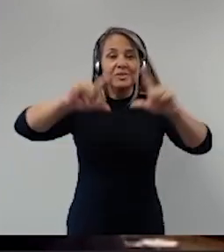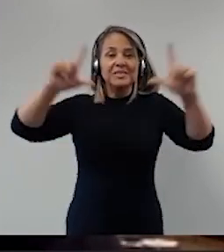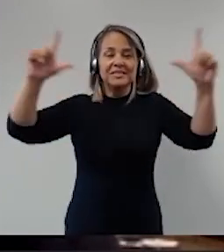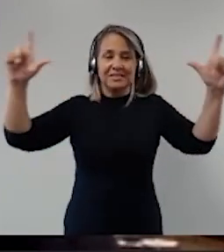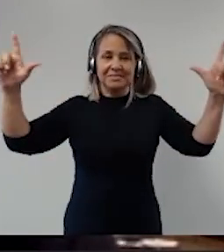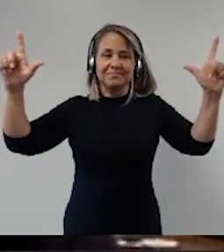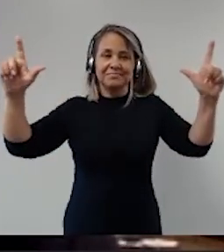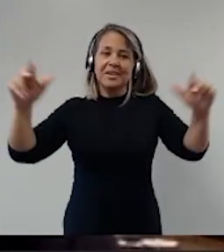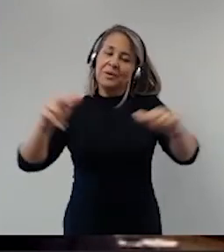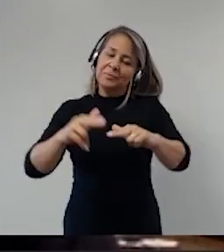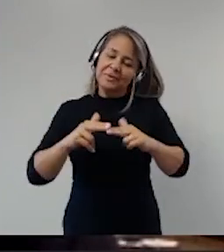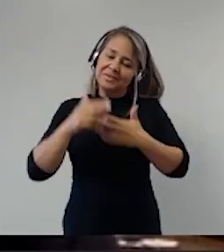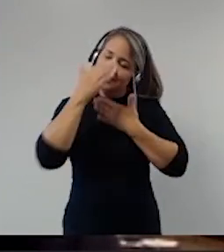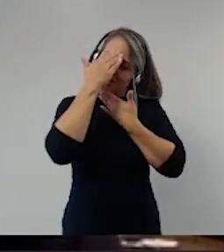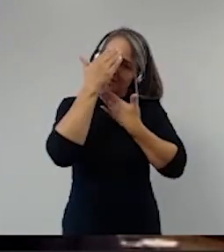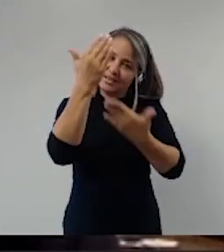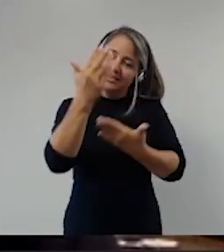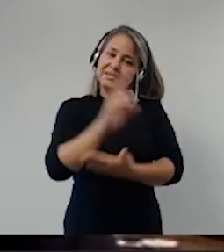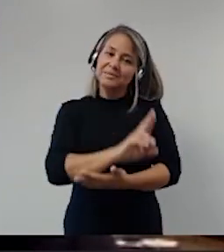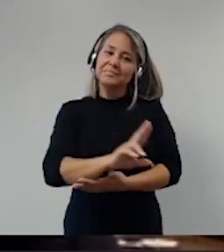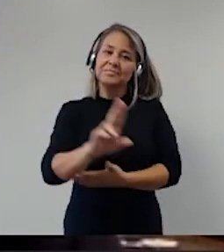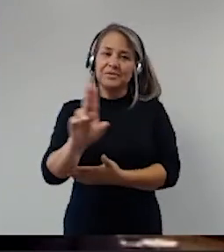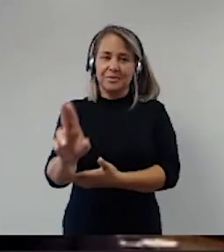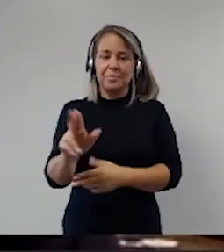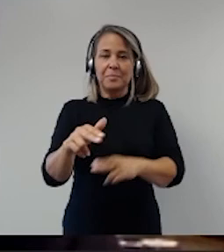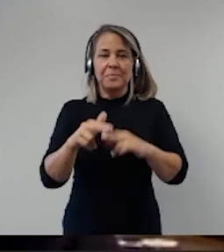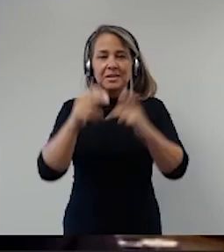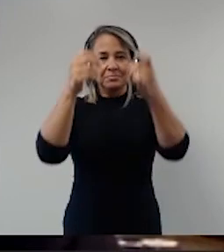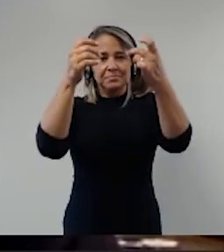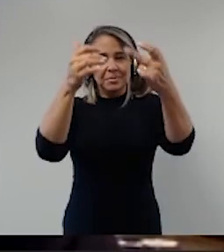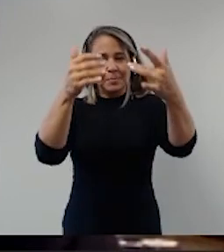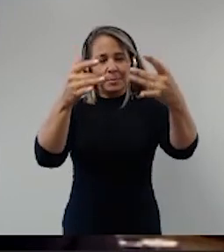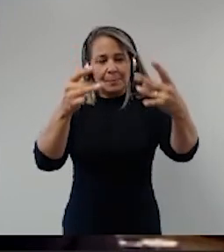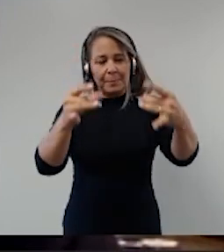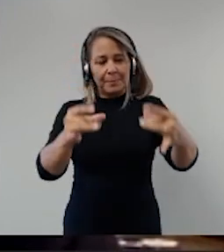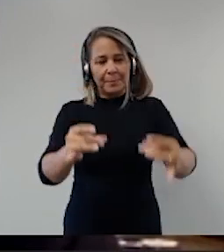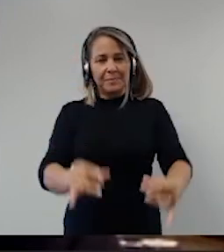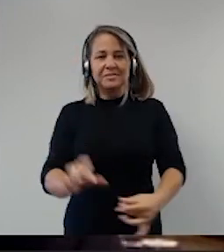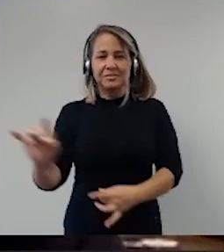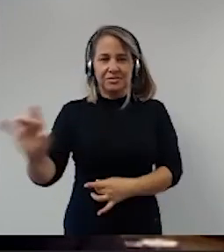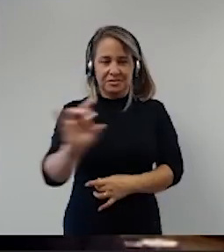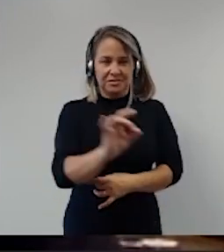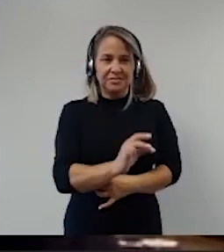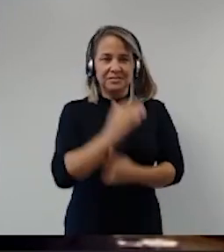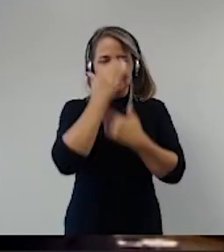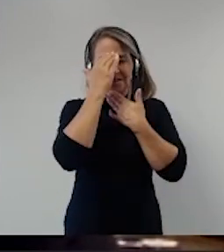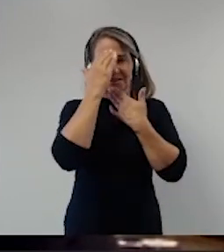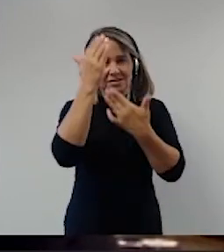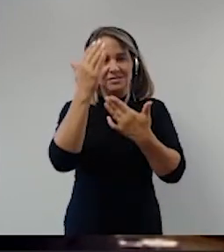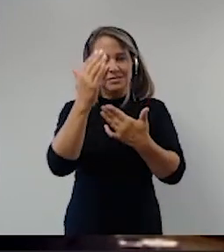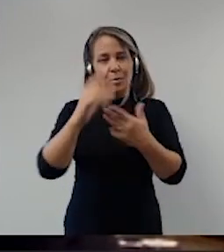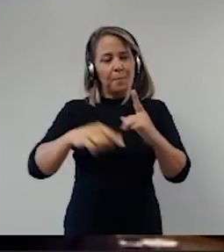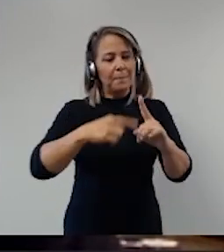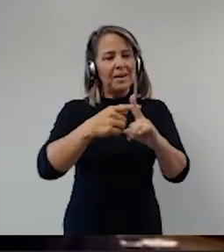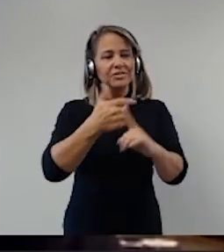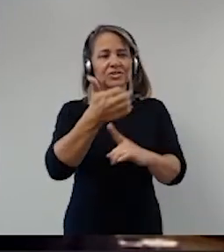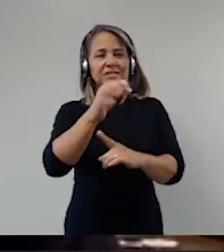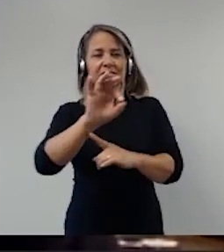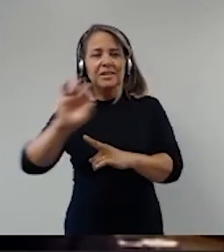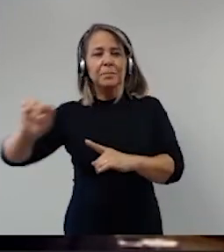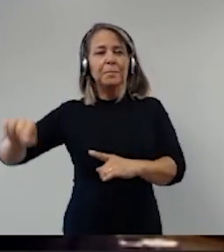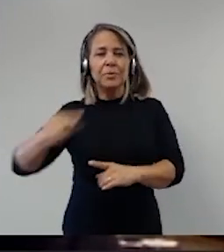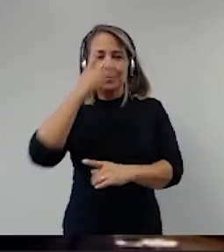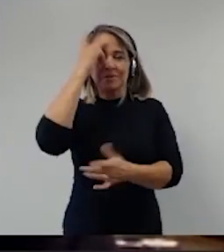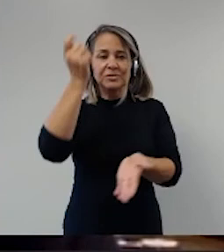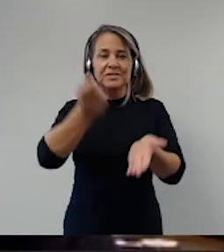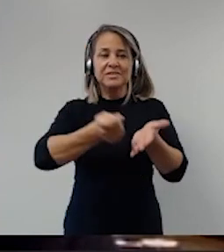gente, eu agradeço aqui em meu nome pelas colocações brilhantes de vocês, agradeço em nome dos mais de 100 mil inscritos